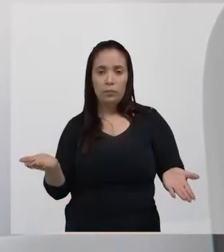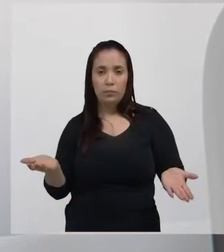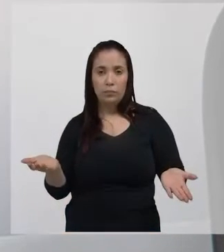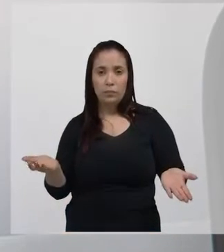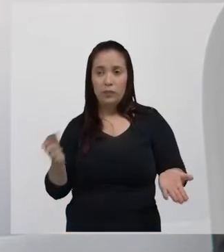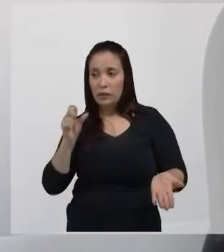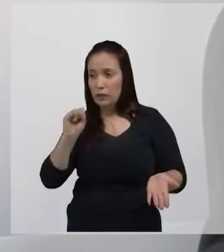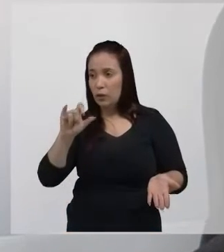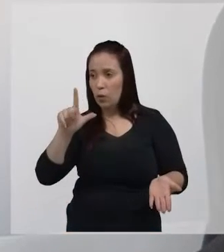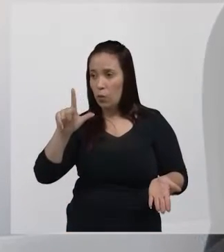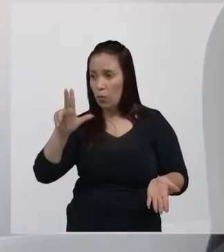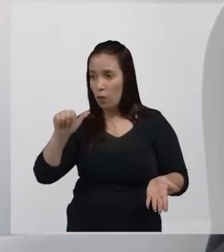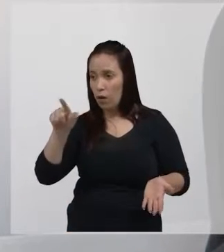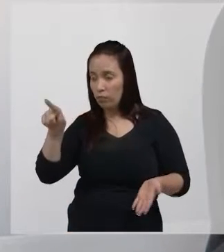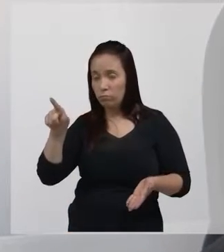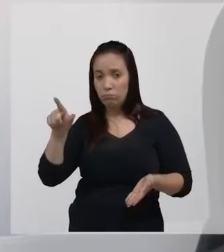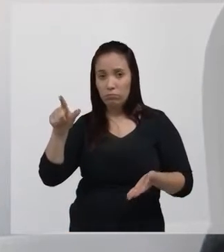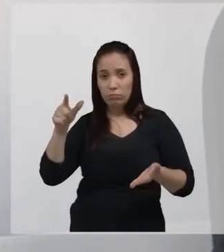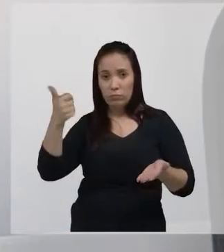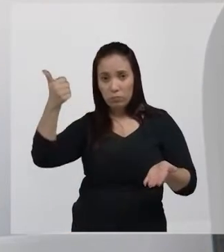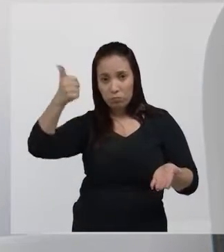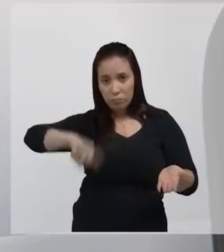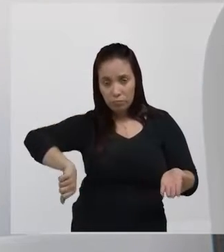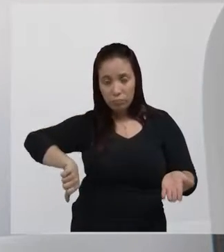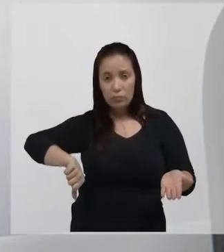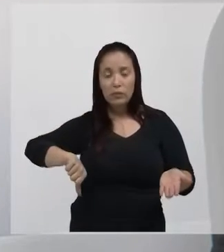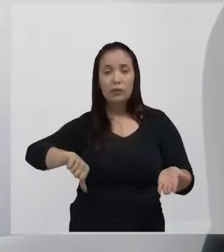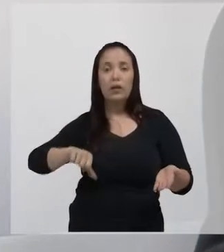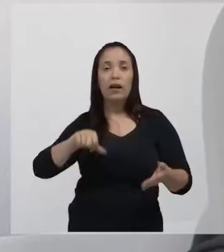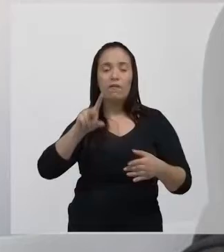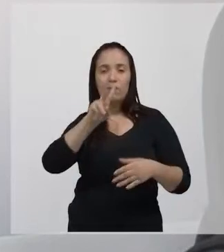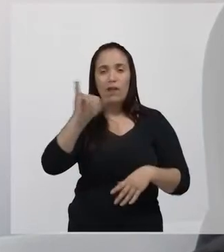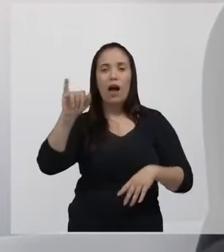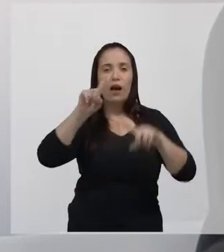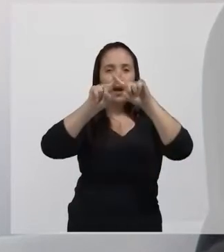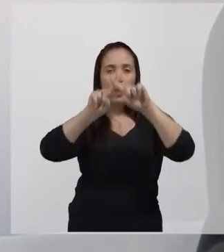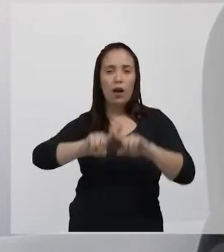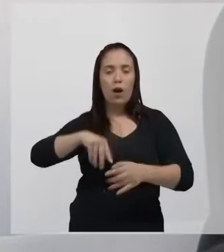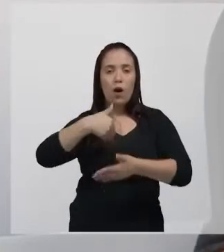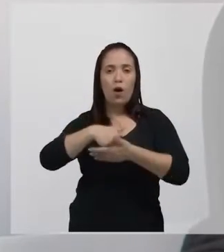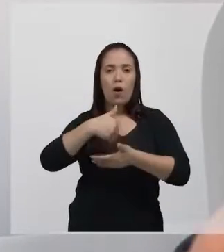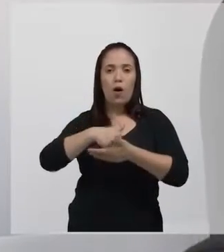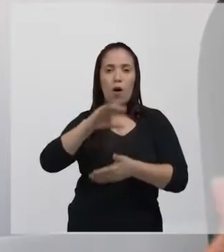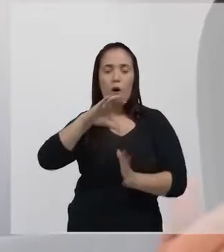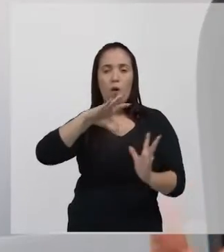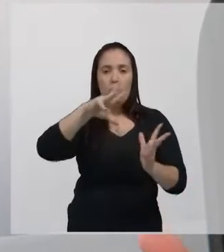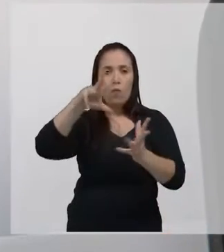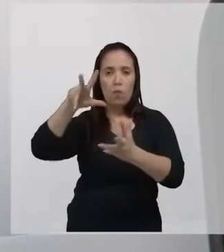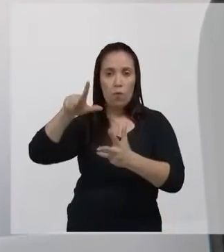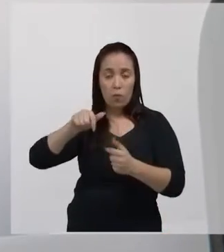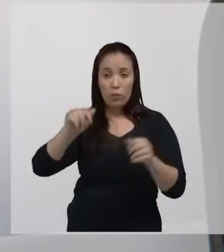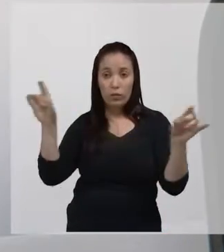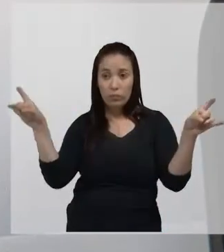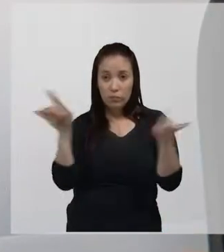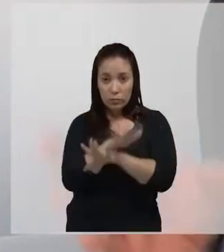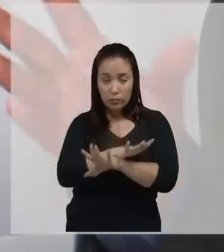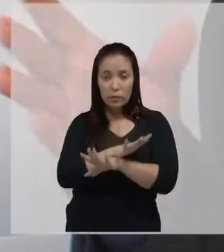Passar da Copa do Mundo e começar os preparativos da campanha e em agosto começar a